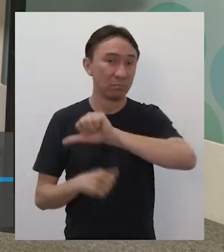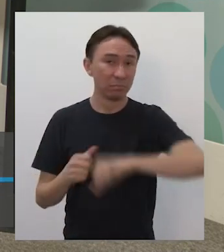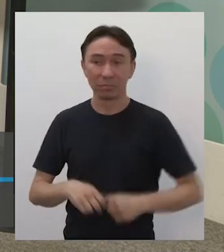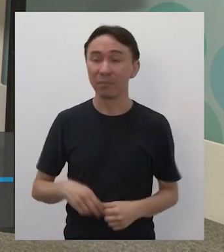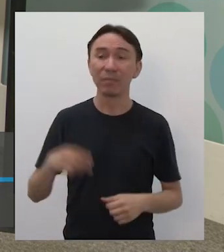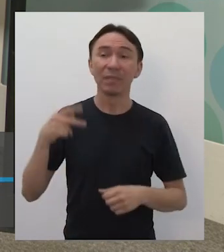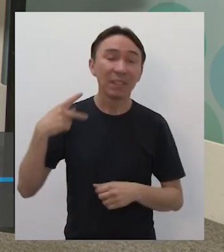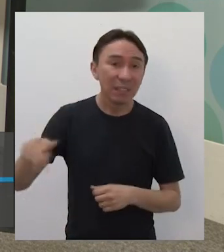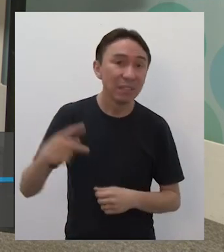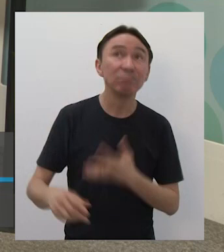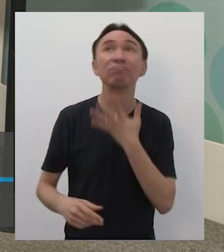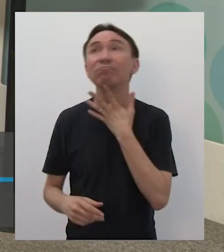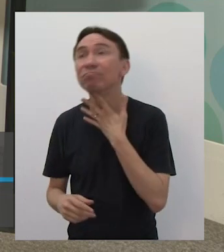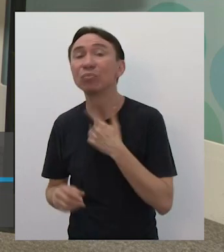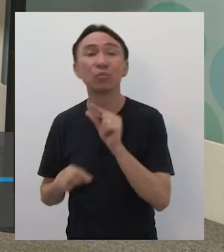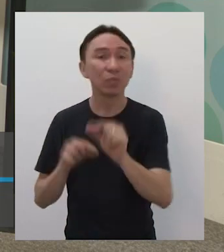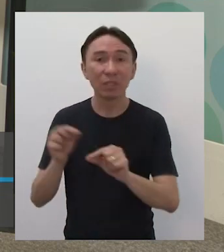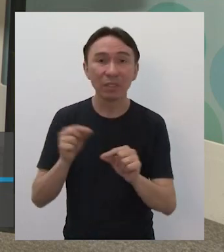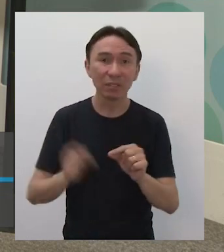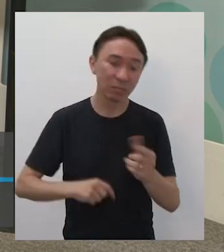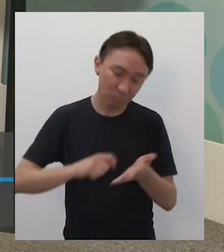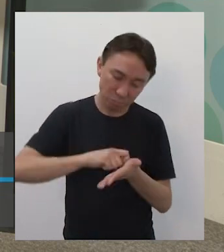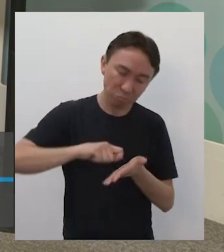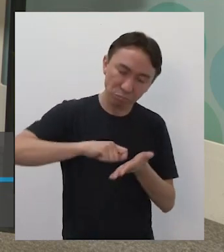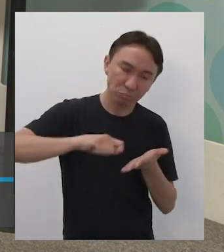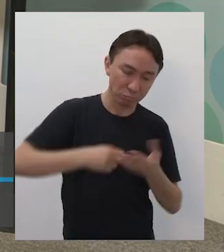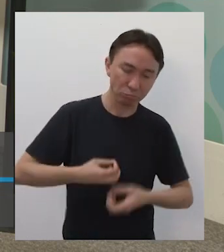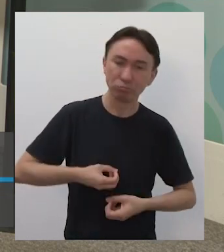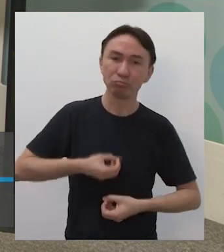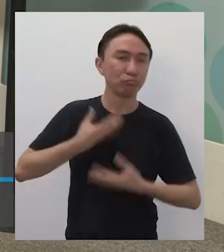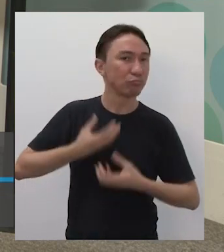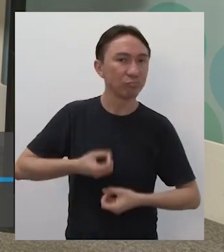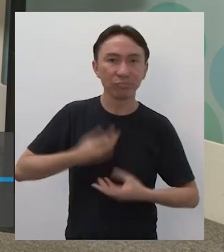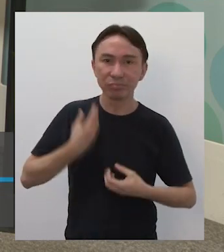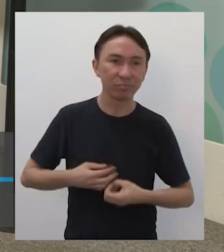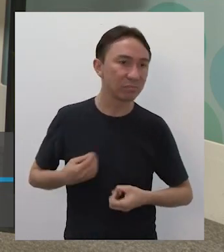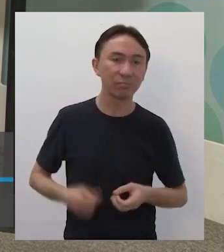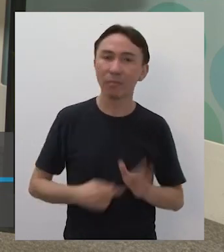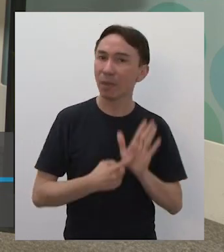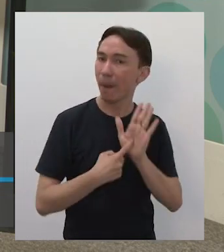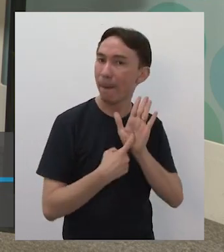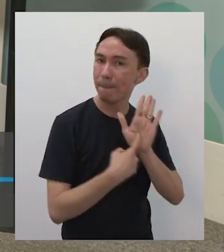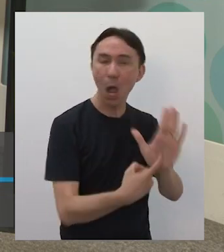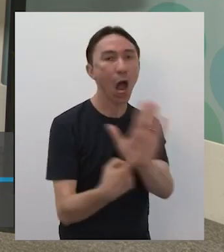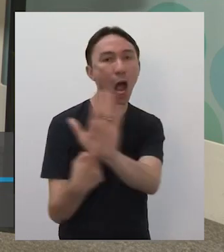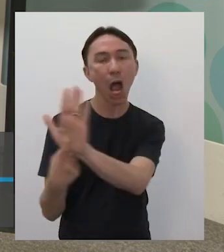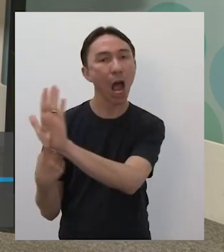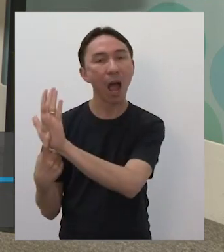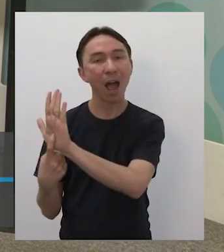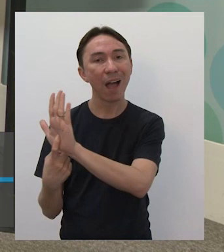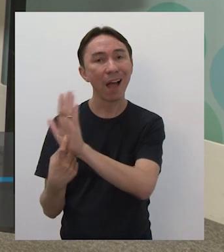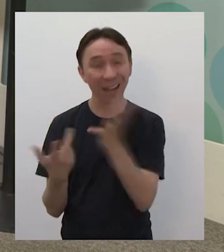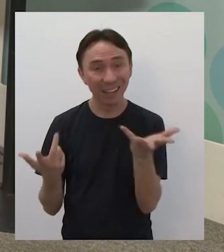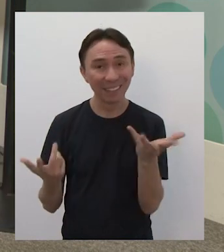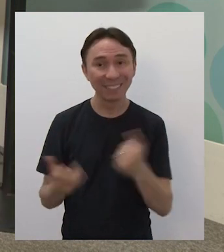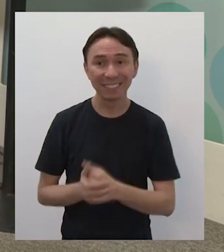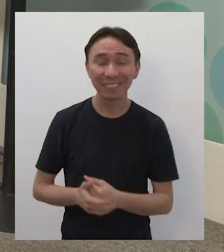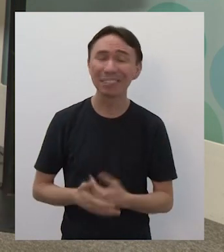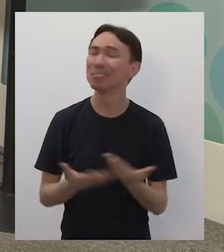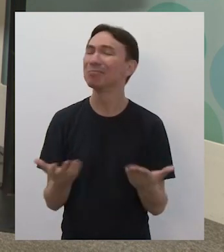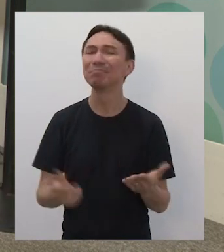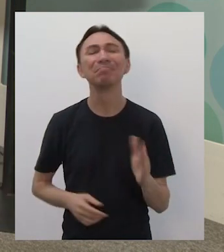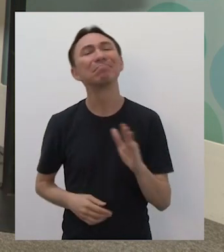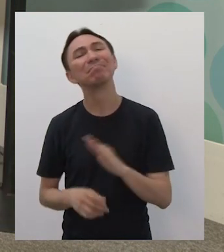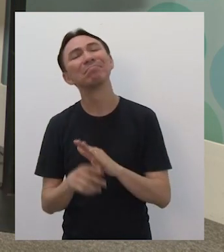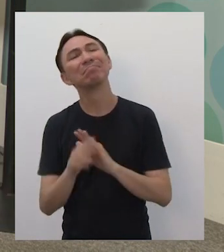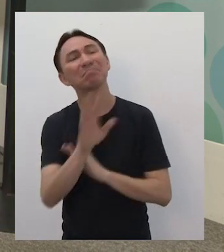escrever, de tornar público aí aquilo que ele sente, os seus pensamentos como poesias. E aí eu gostaria que você pudesse